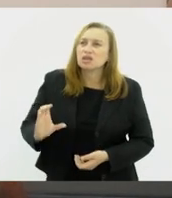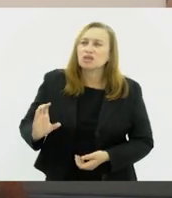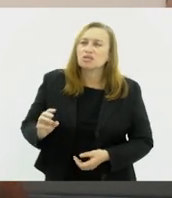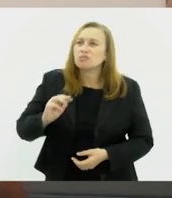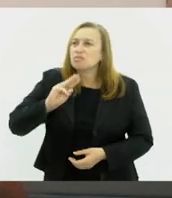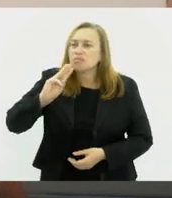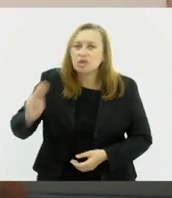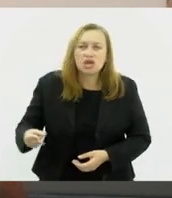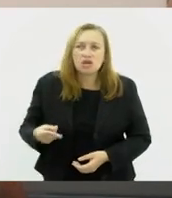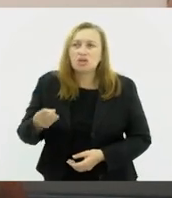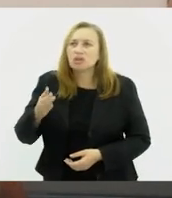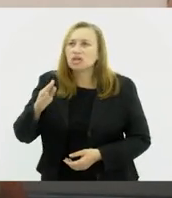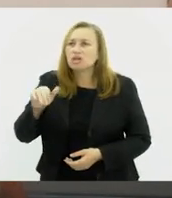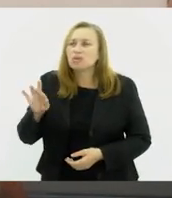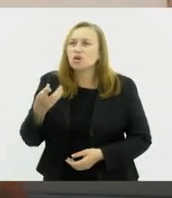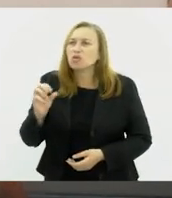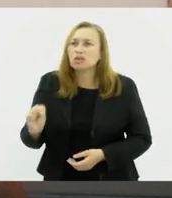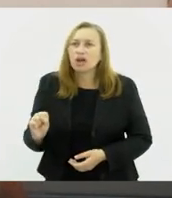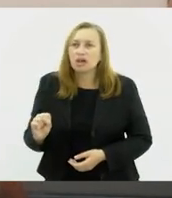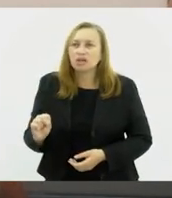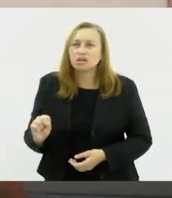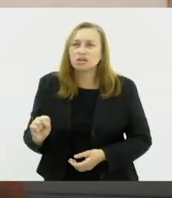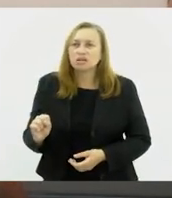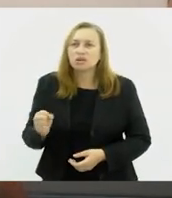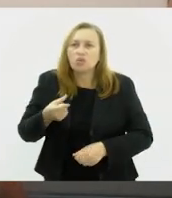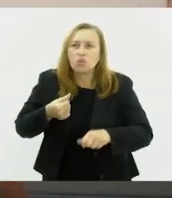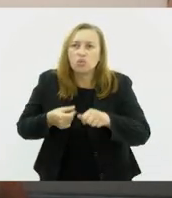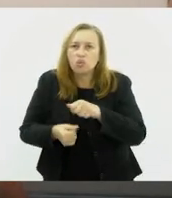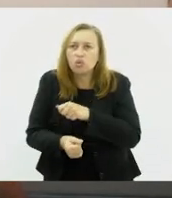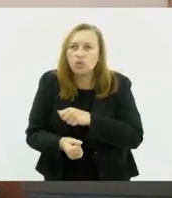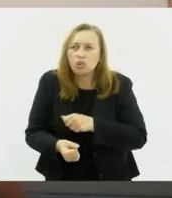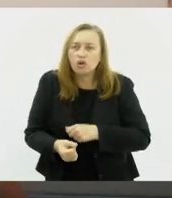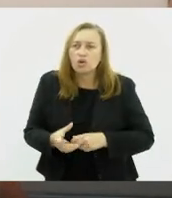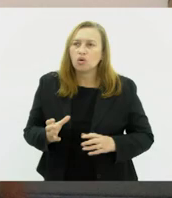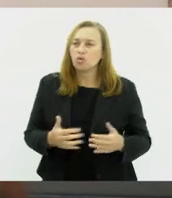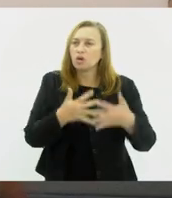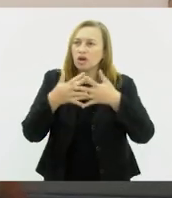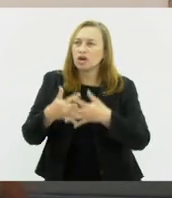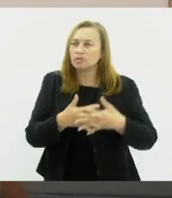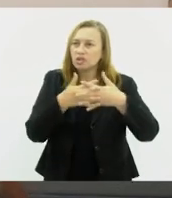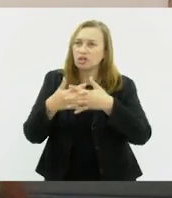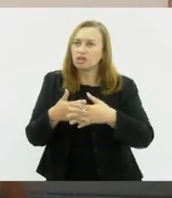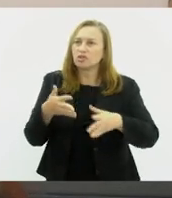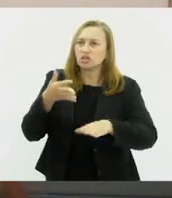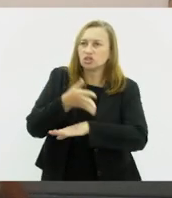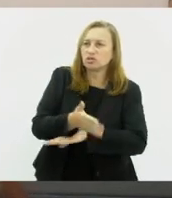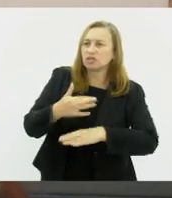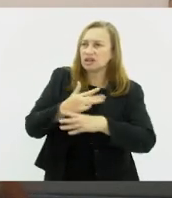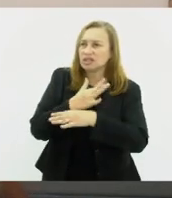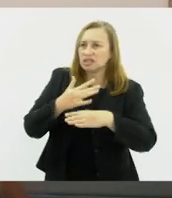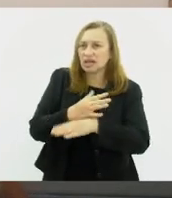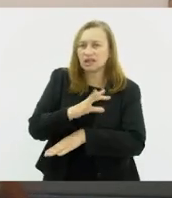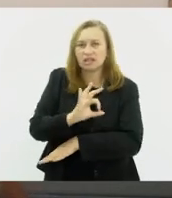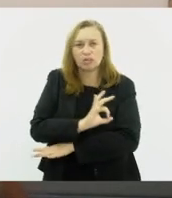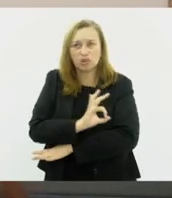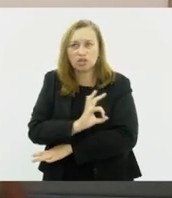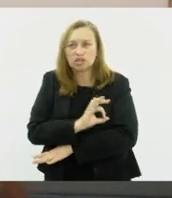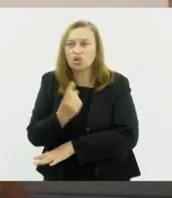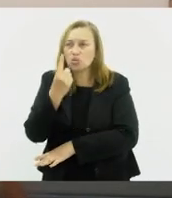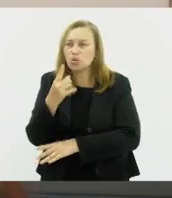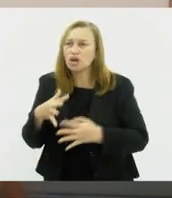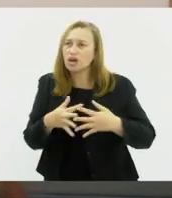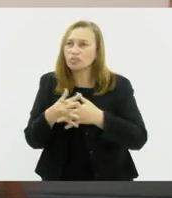e bilionários ISO são operações financeiras o camião de carga que chegou na cidade da polícia um caminhão tinha